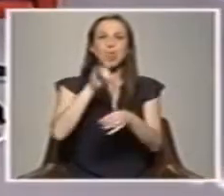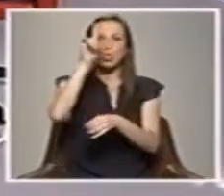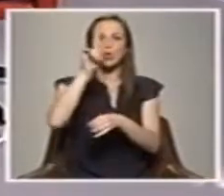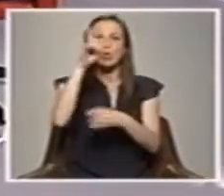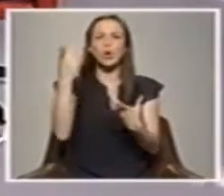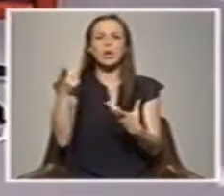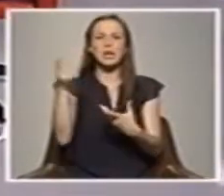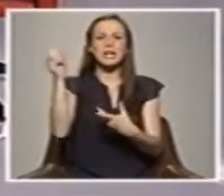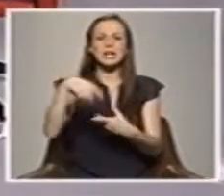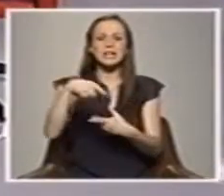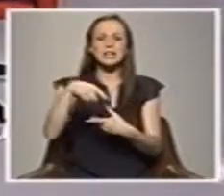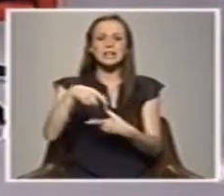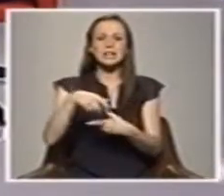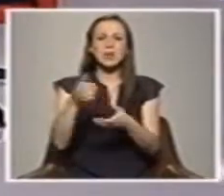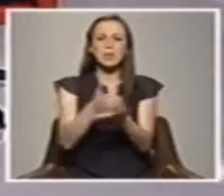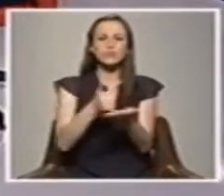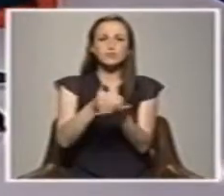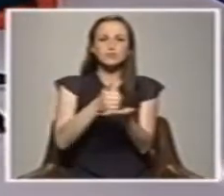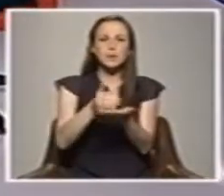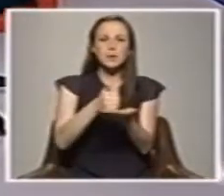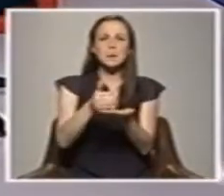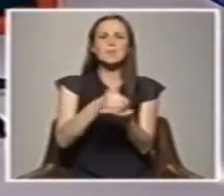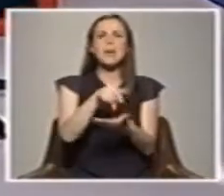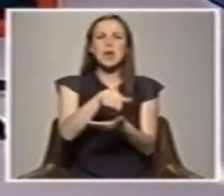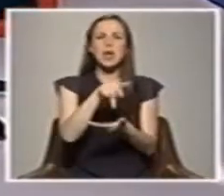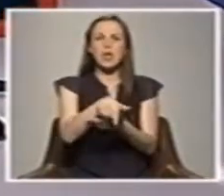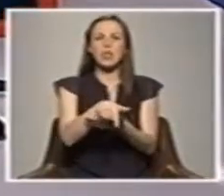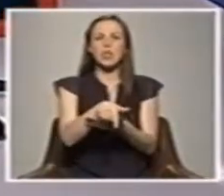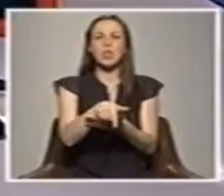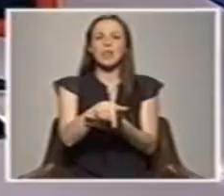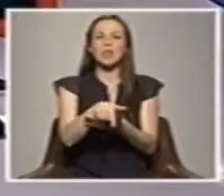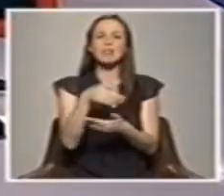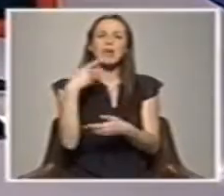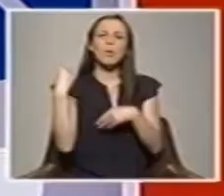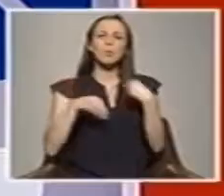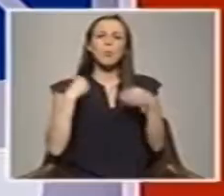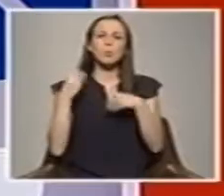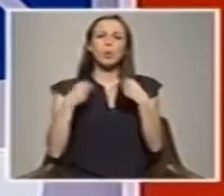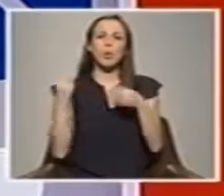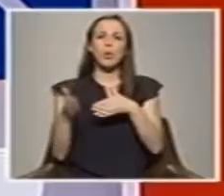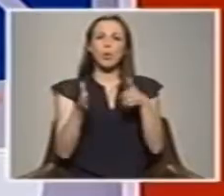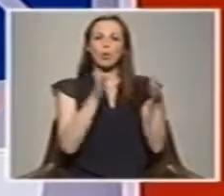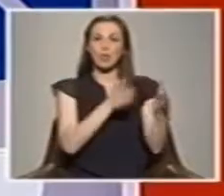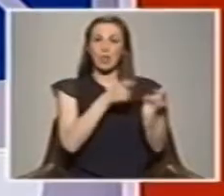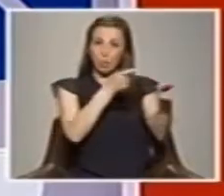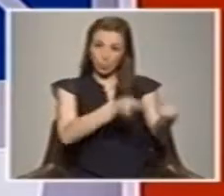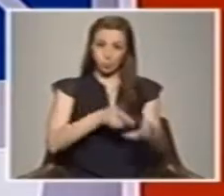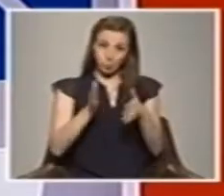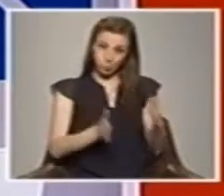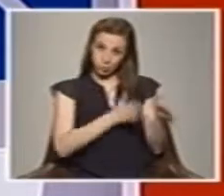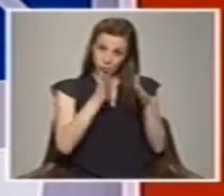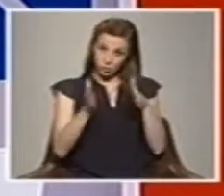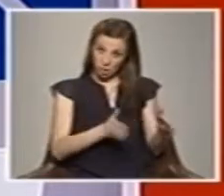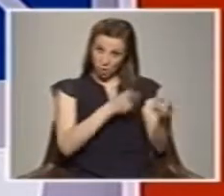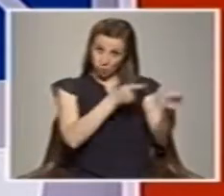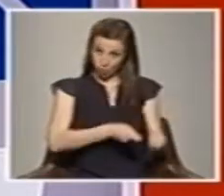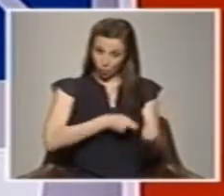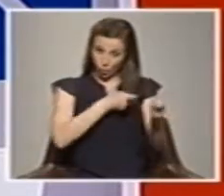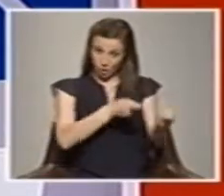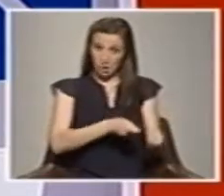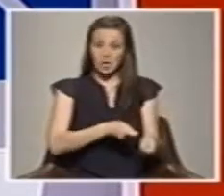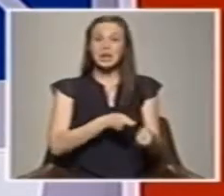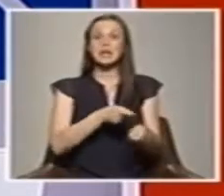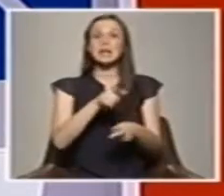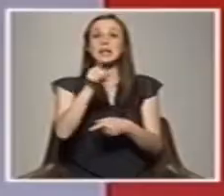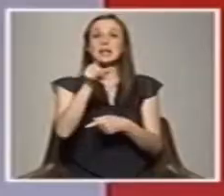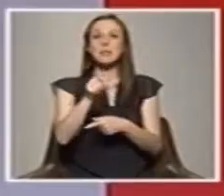de hortícolas, que é o Mercominho, e tem uma preocupação também do lado do produtor e da produção com esta questão